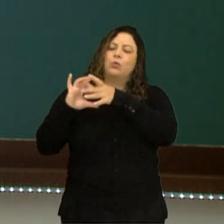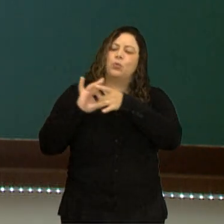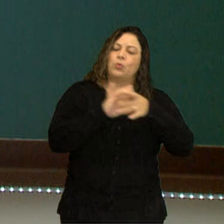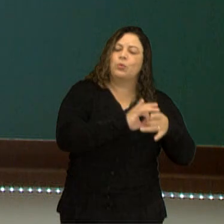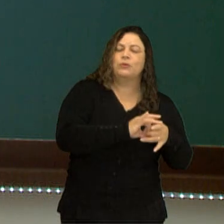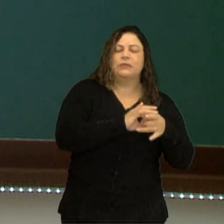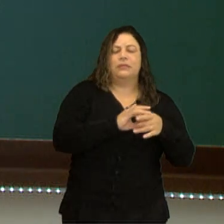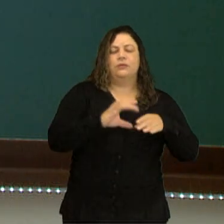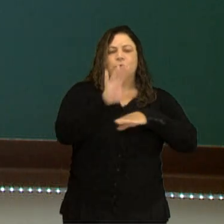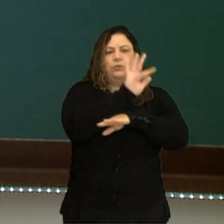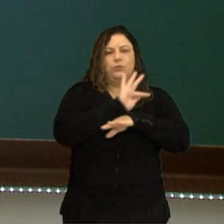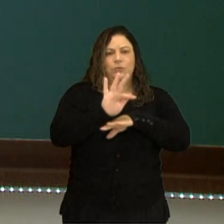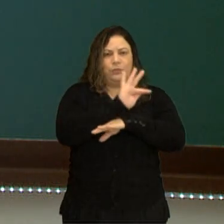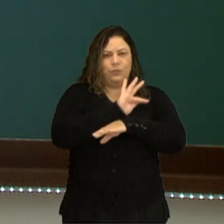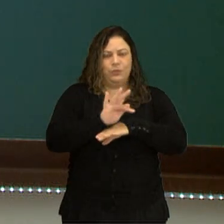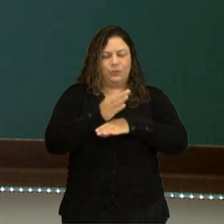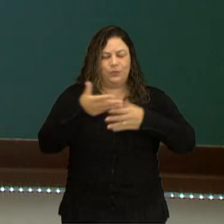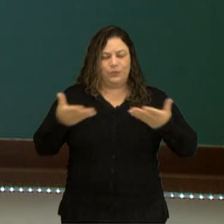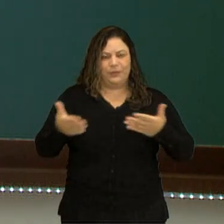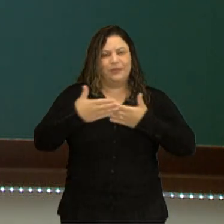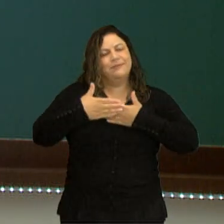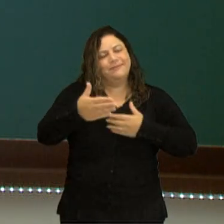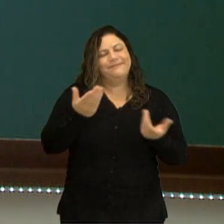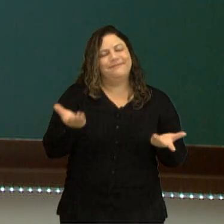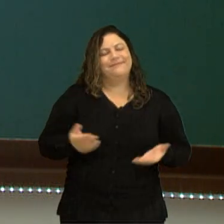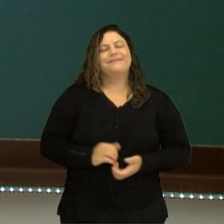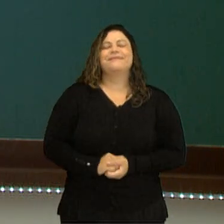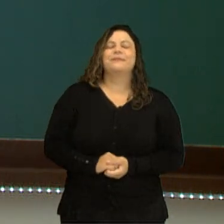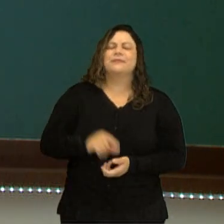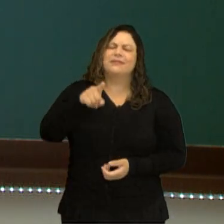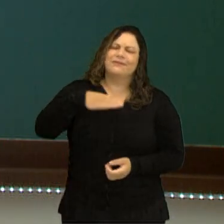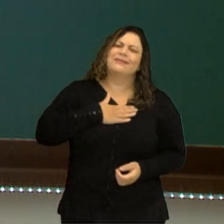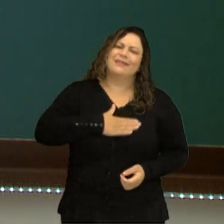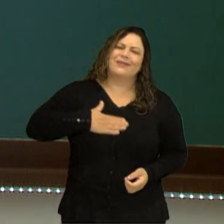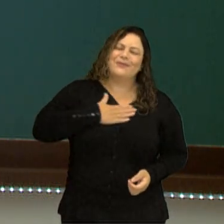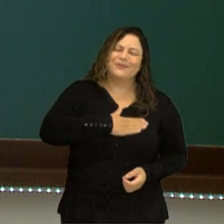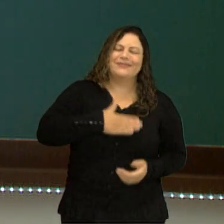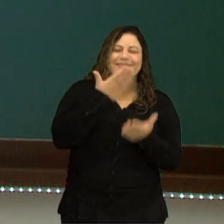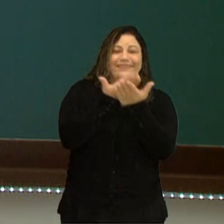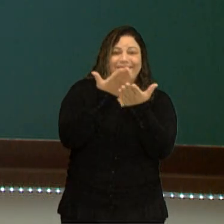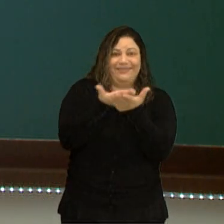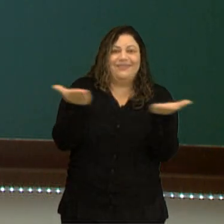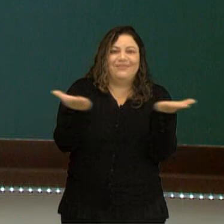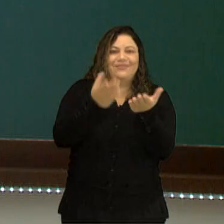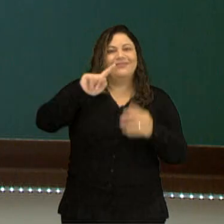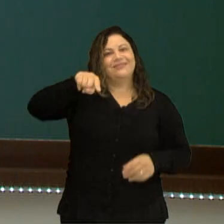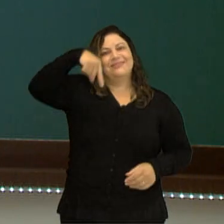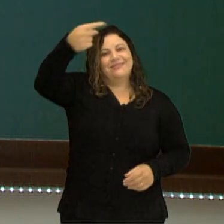informal. Então, espero que vocês tenham gostado da aula de hoje e até breve.